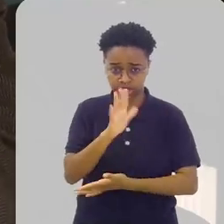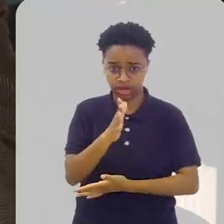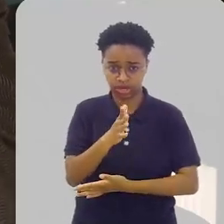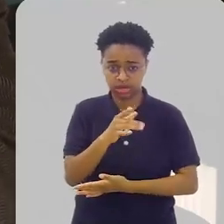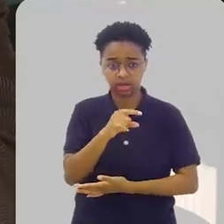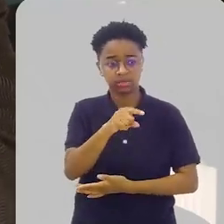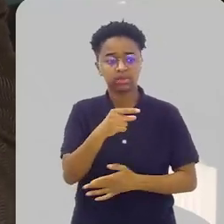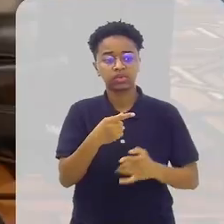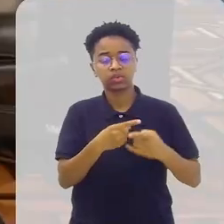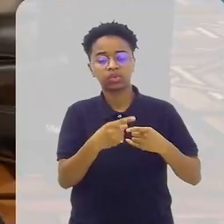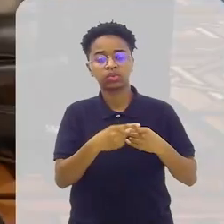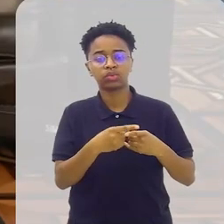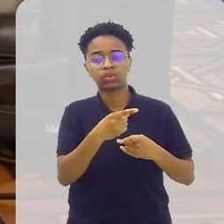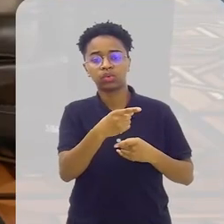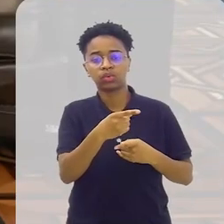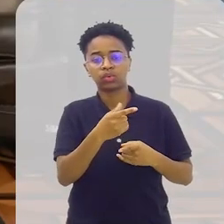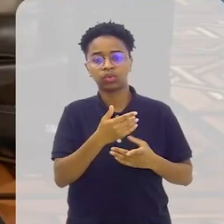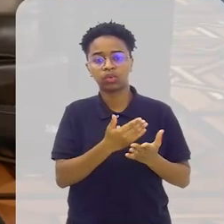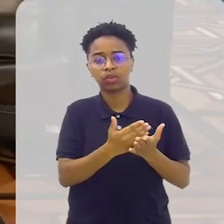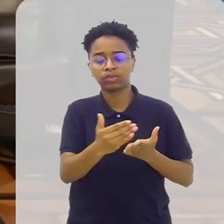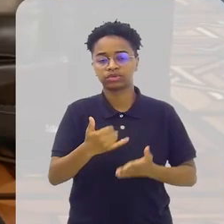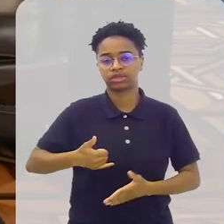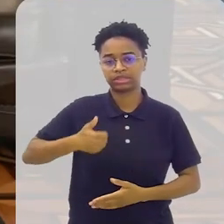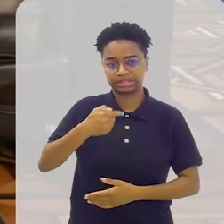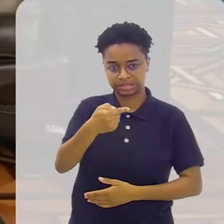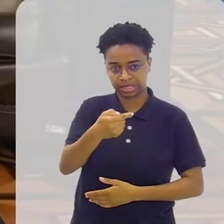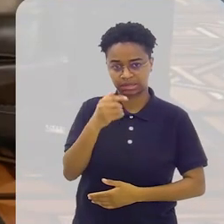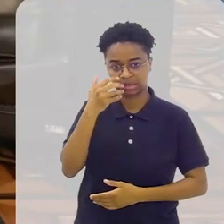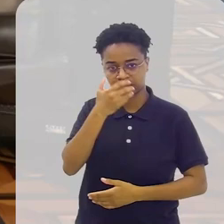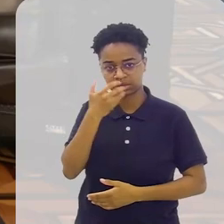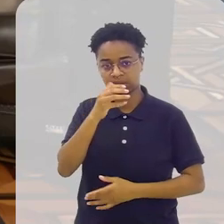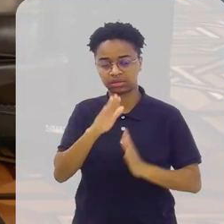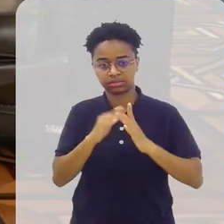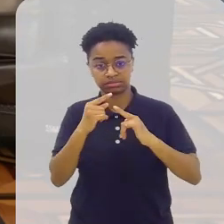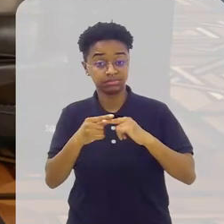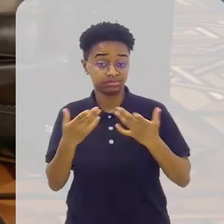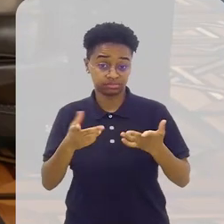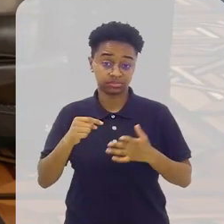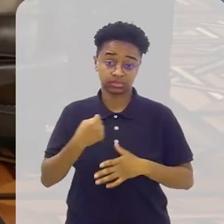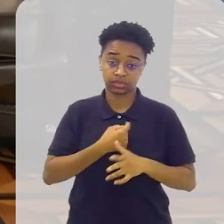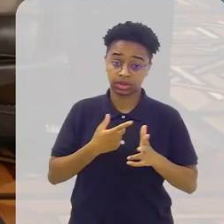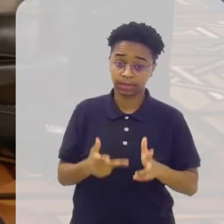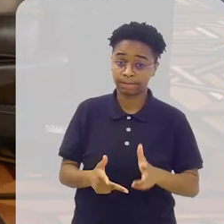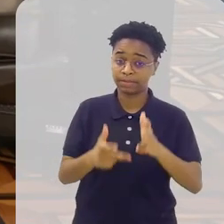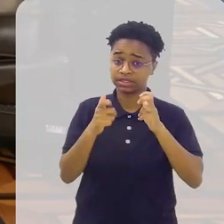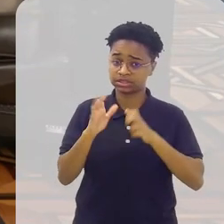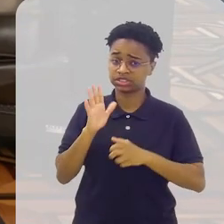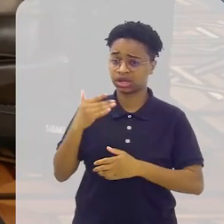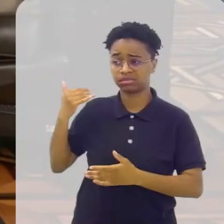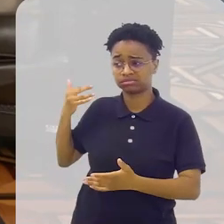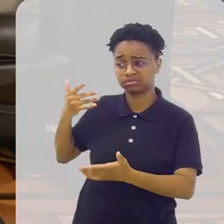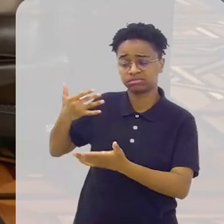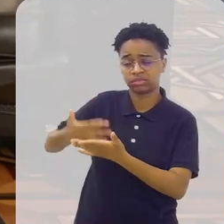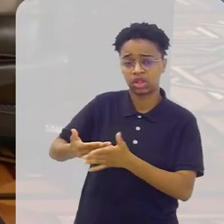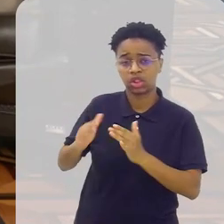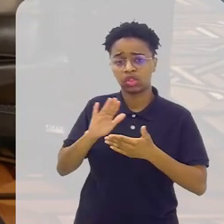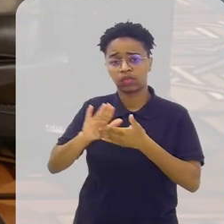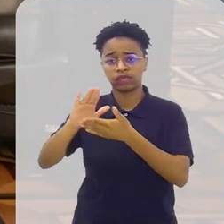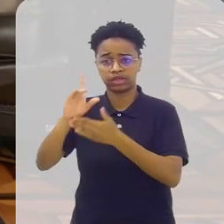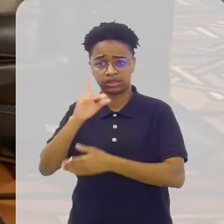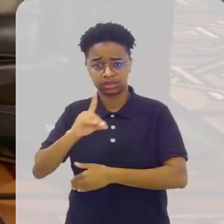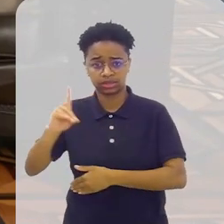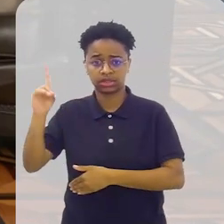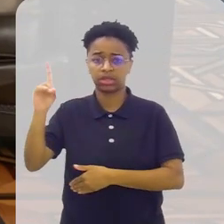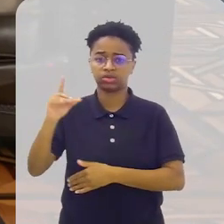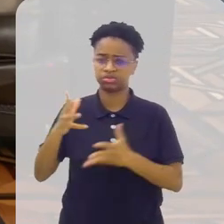isso já aconteceu com você você começa aos 7 anos de idade cantando nas igrejas então nós temos aí já um bom tempo